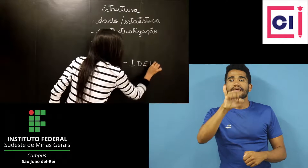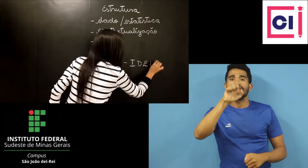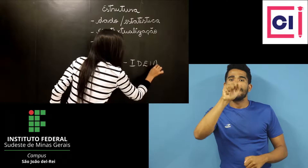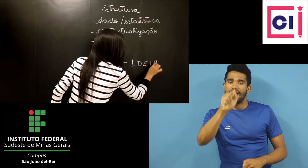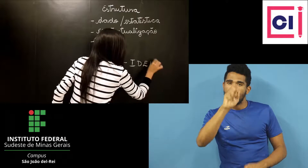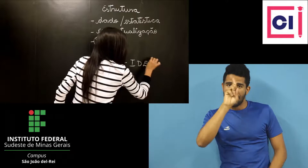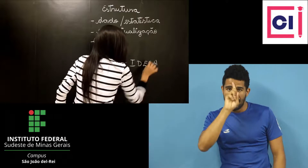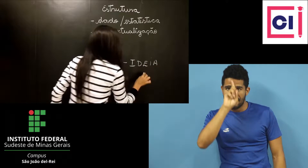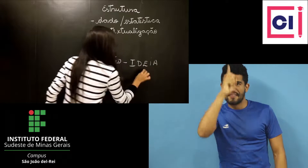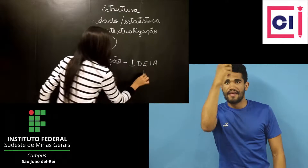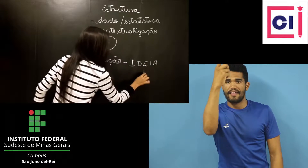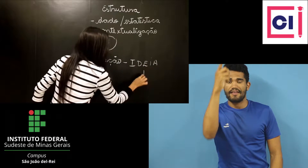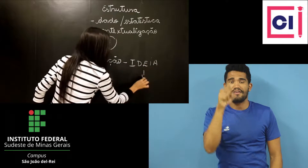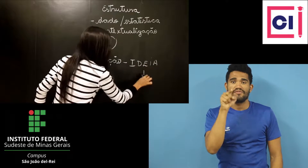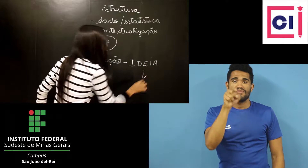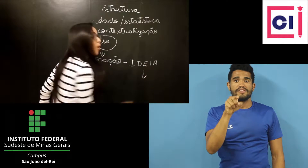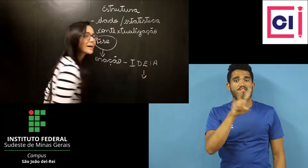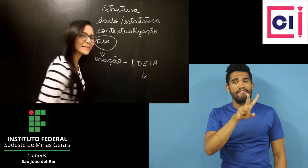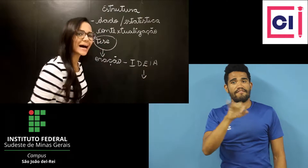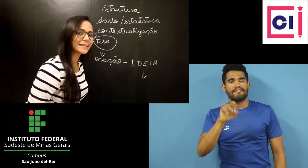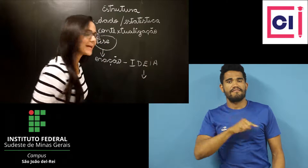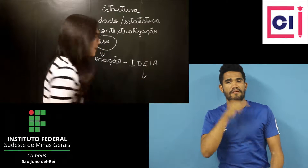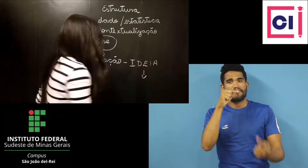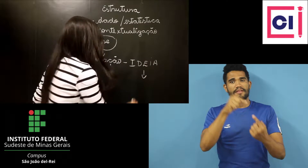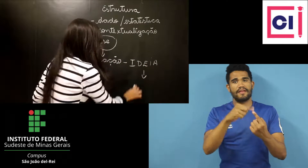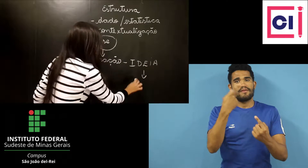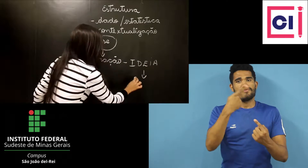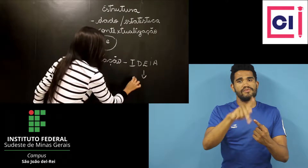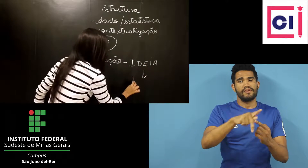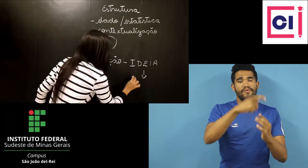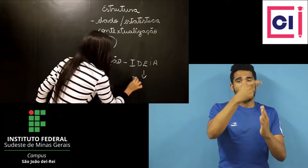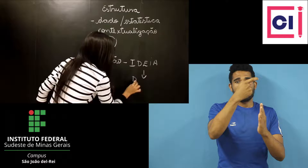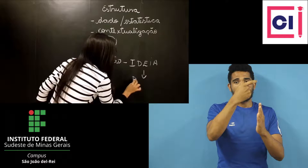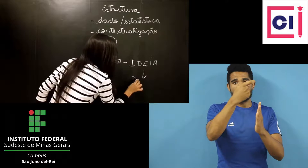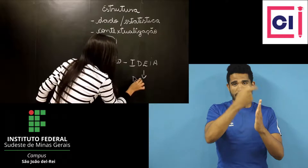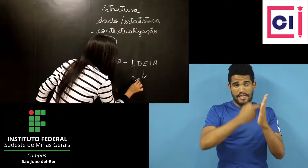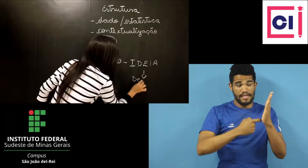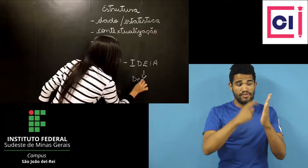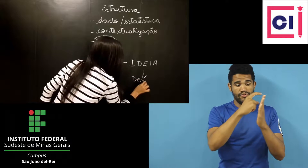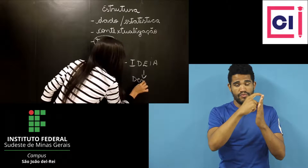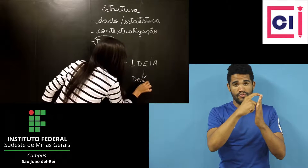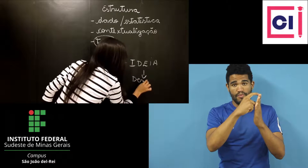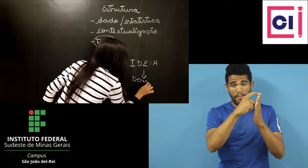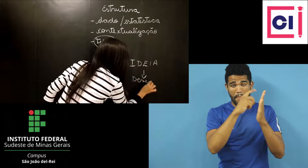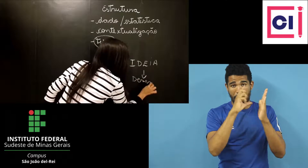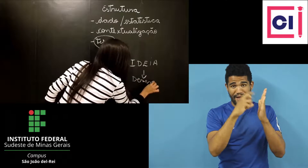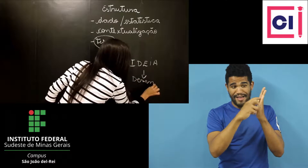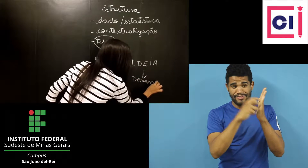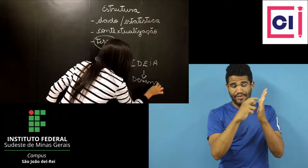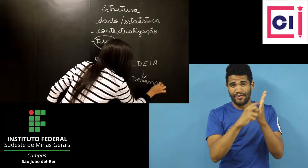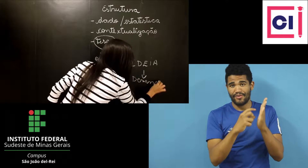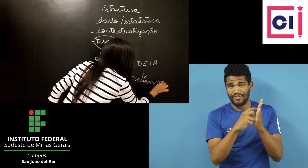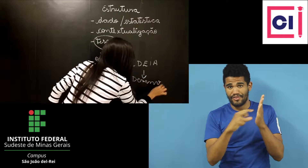ideia que será abordada no seu desenvolvimento.